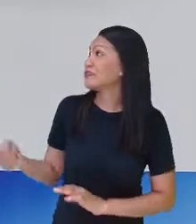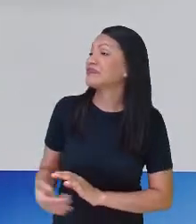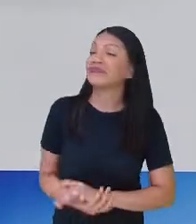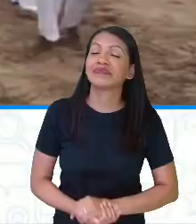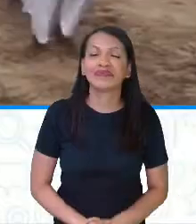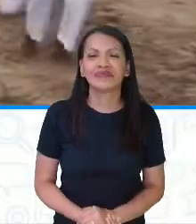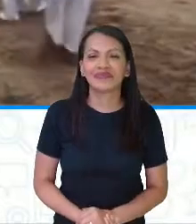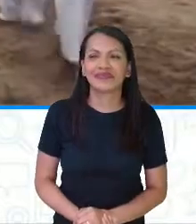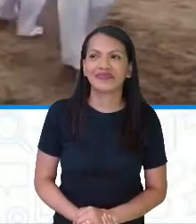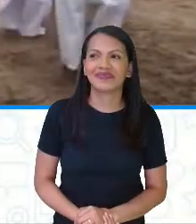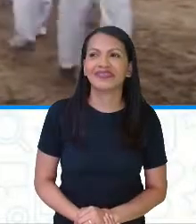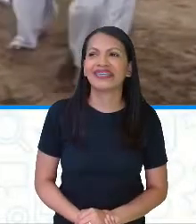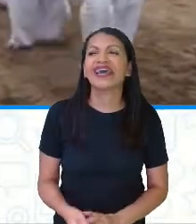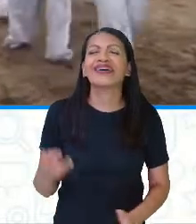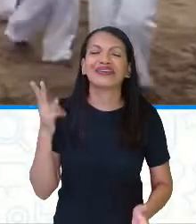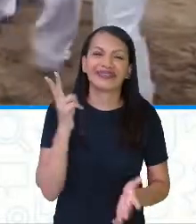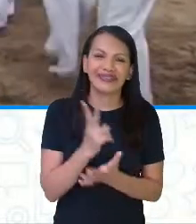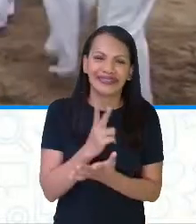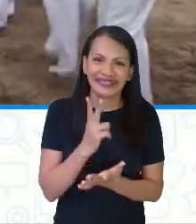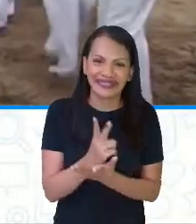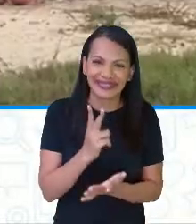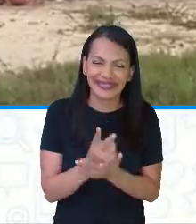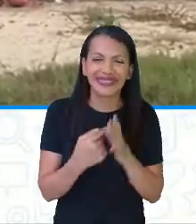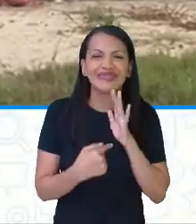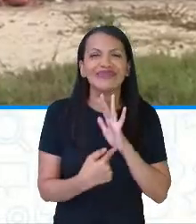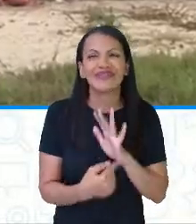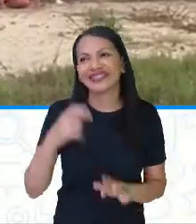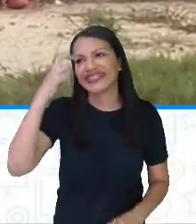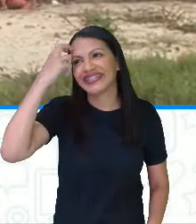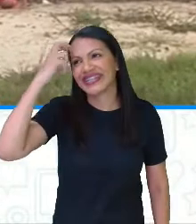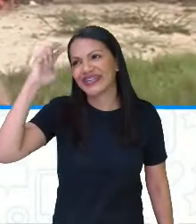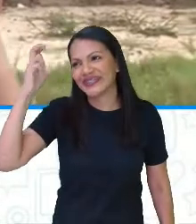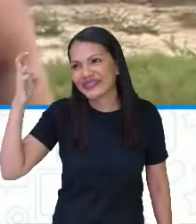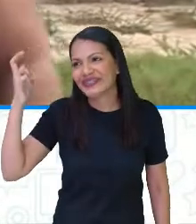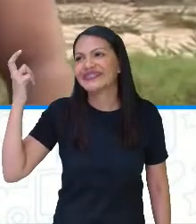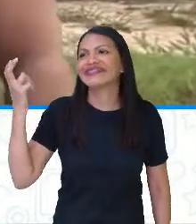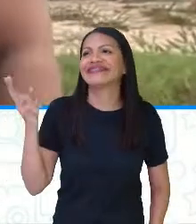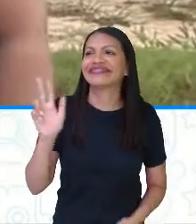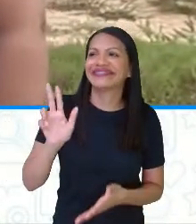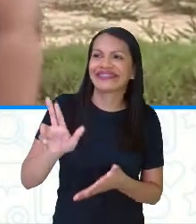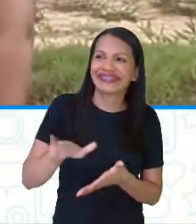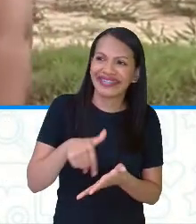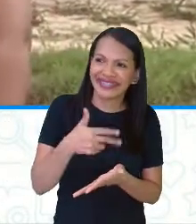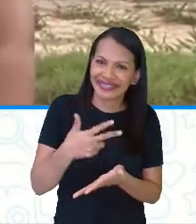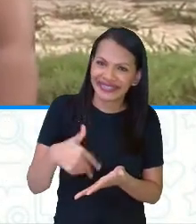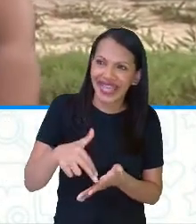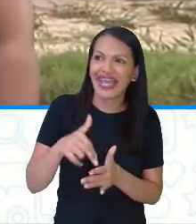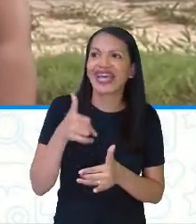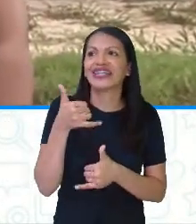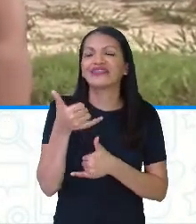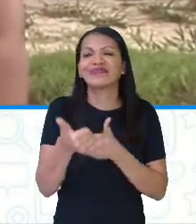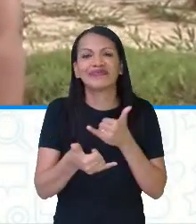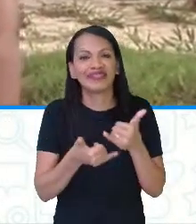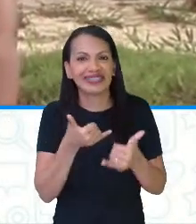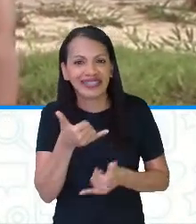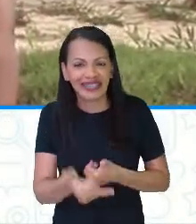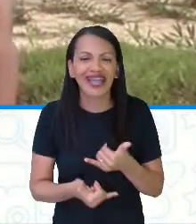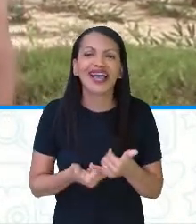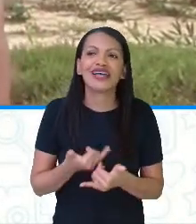Eles continuam lá, olha, valorizando a sua cultura, dançando,